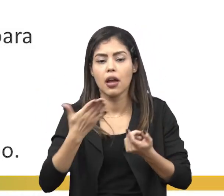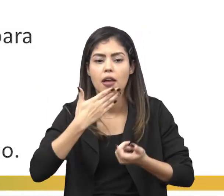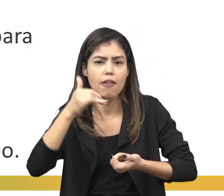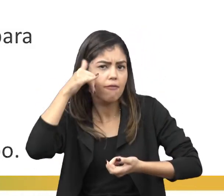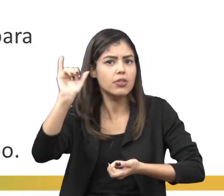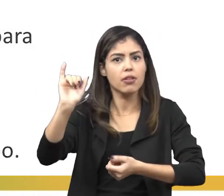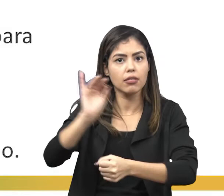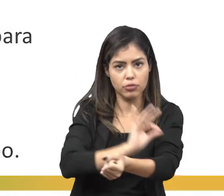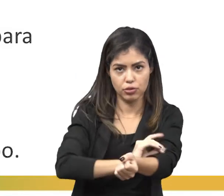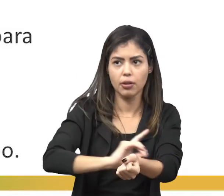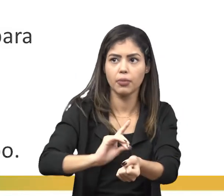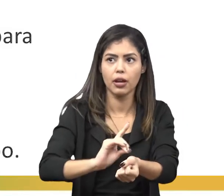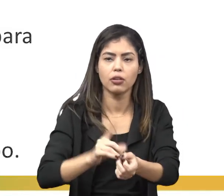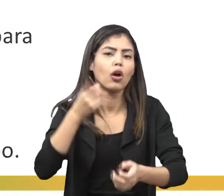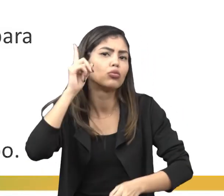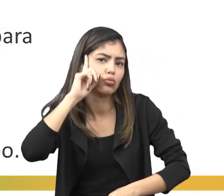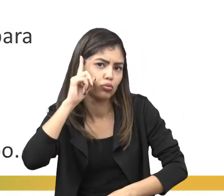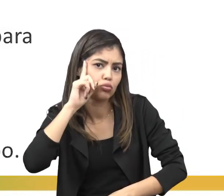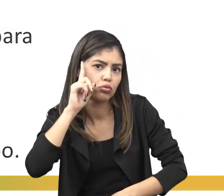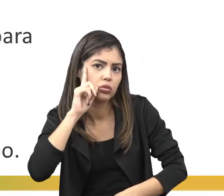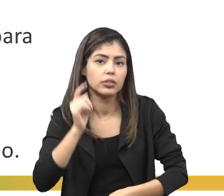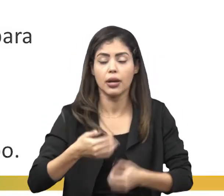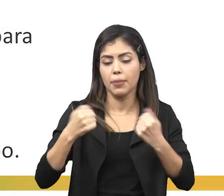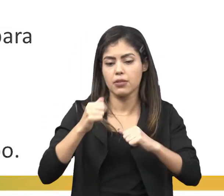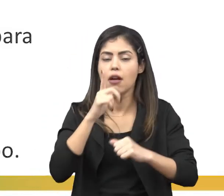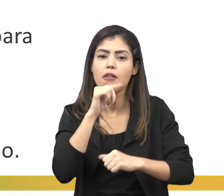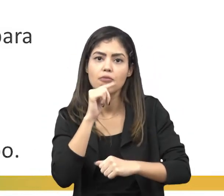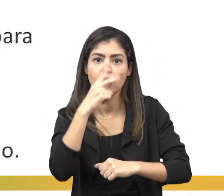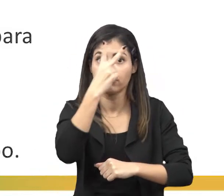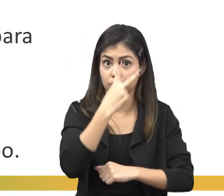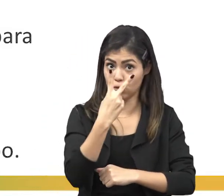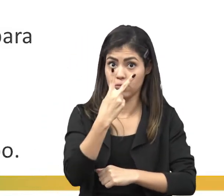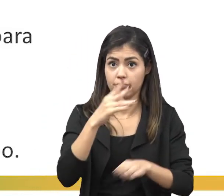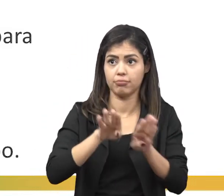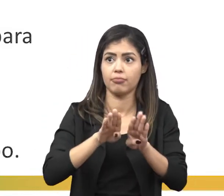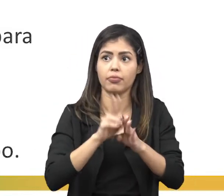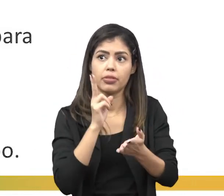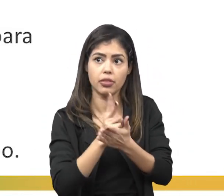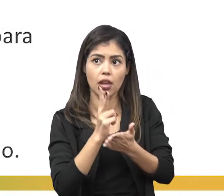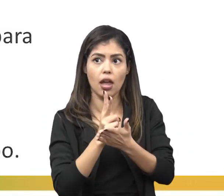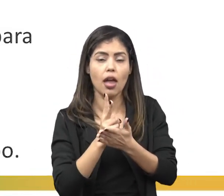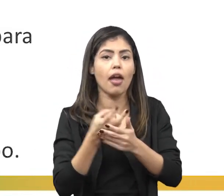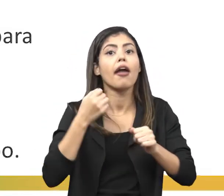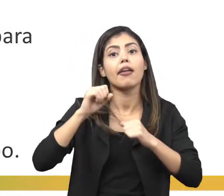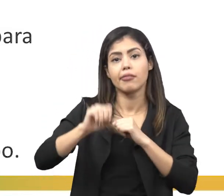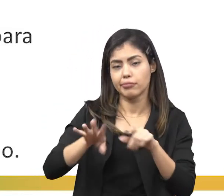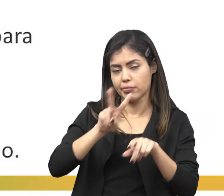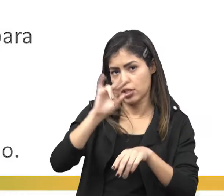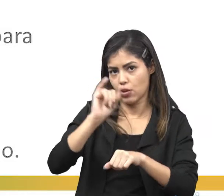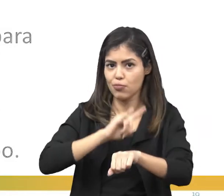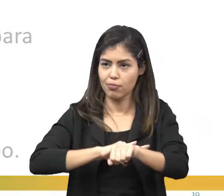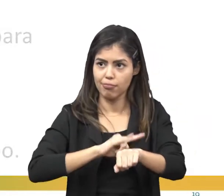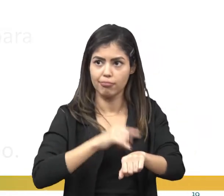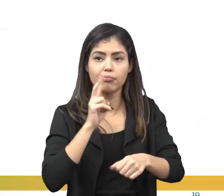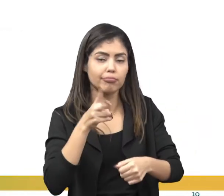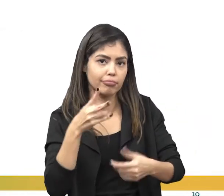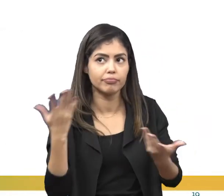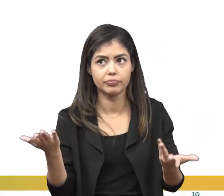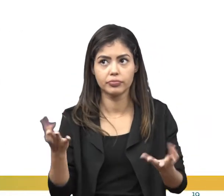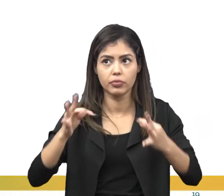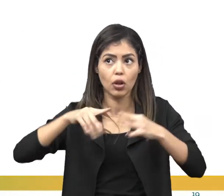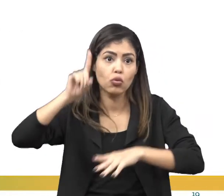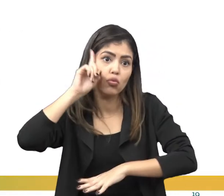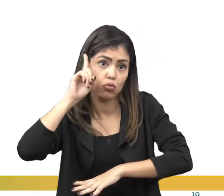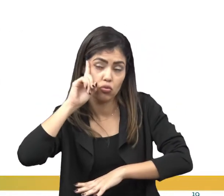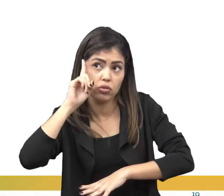dias deve-se tomar ao menos 2 litros de água, e uriná-los, o que consome o dobro do tempo. Todos